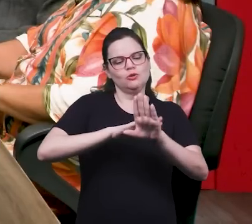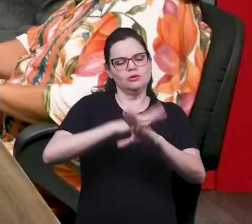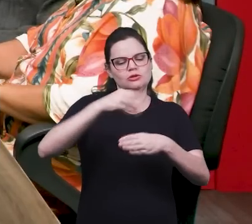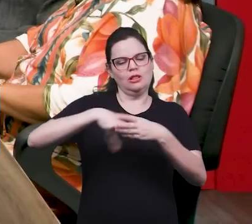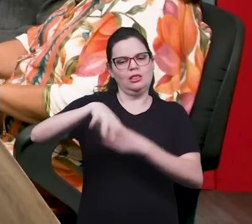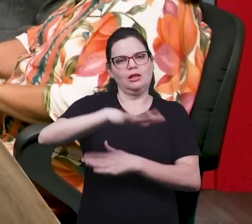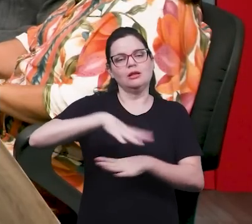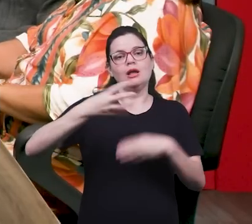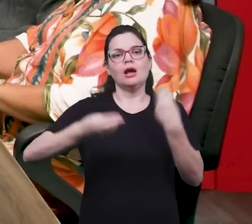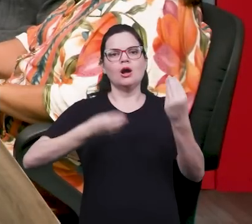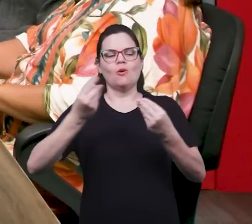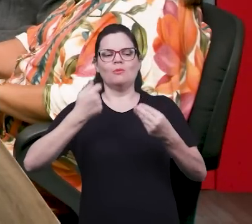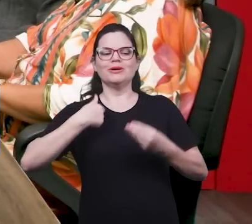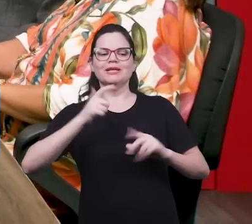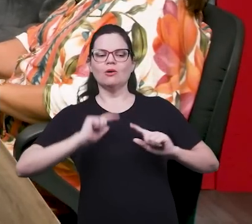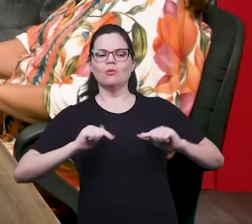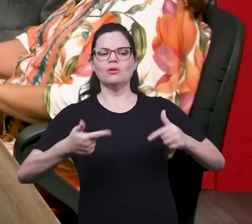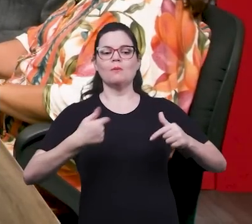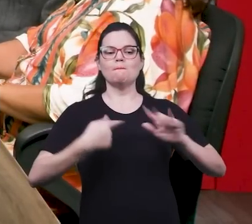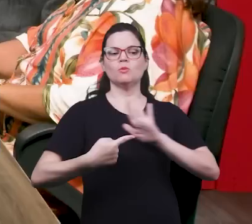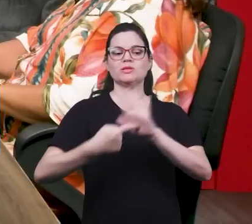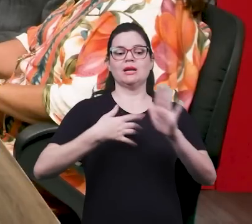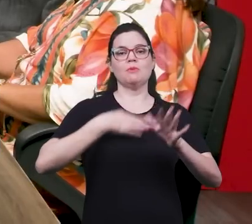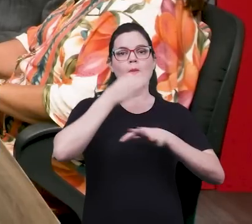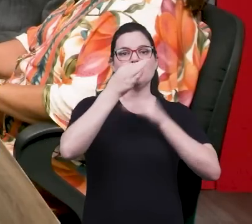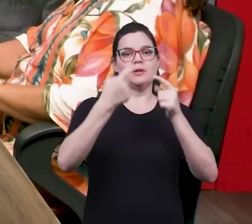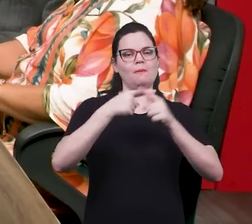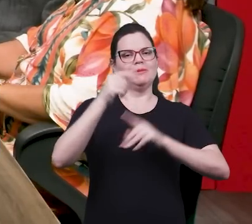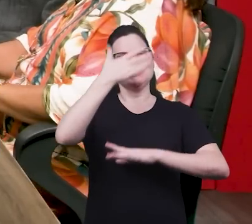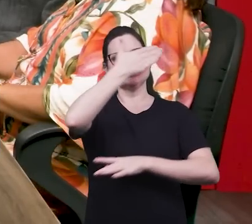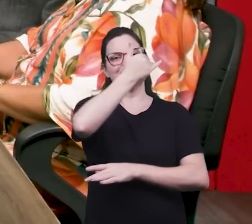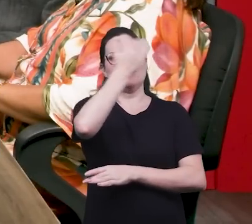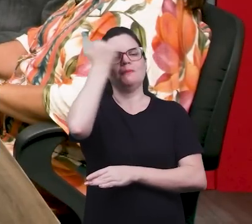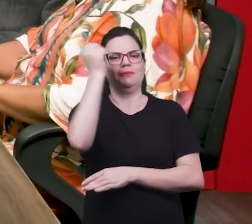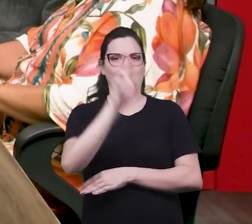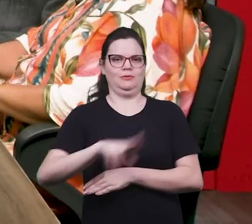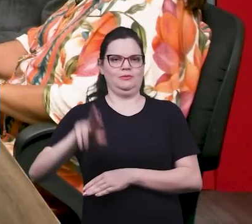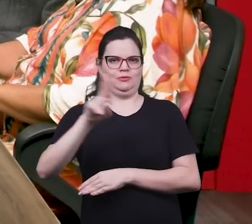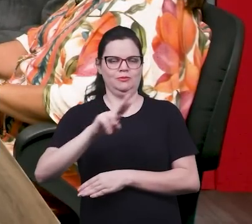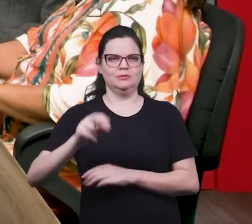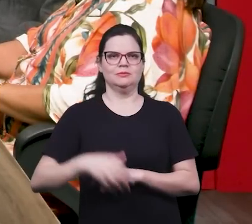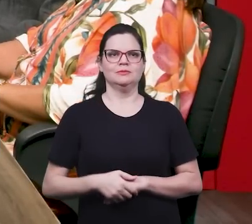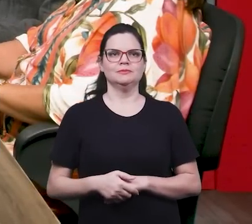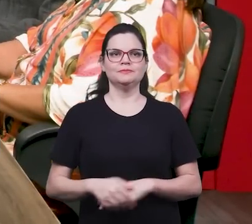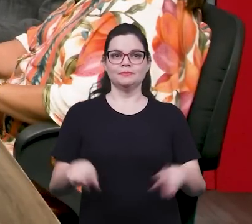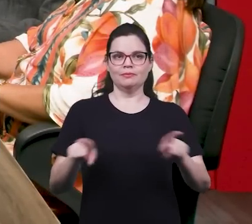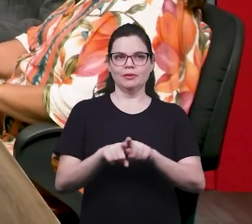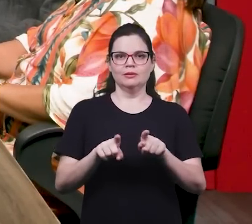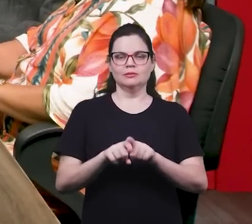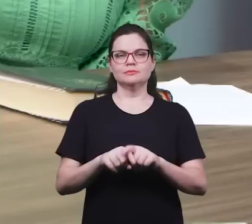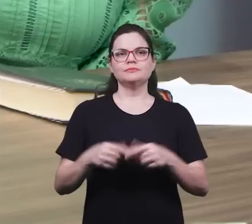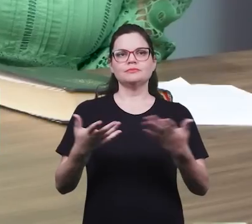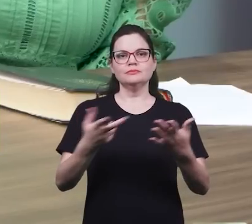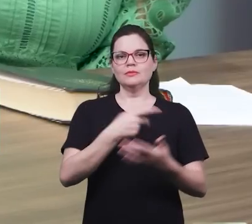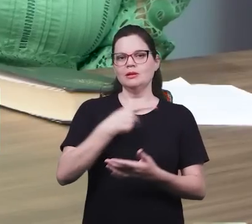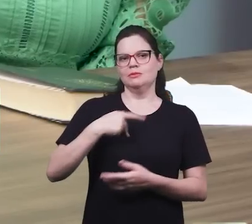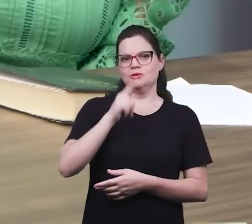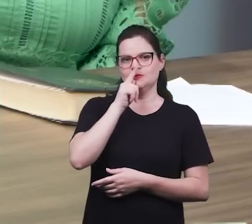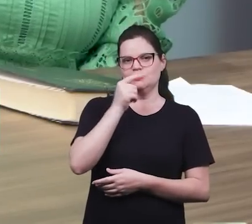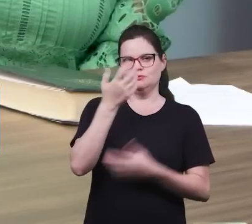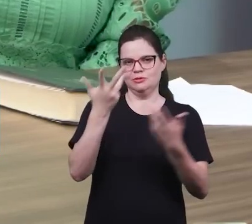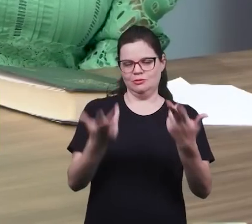verdade. Muito bom, pastor Gilson. Conhecer um pouco também da sua vida profissional e do